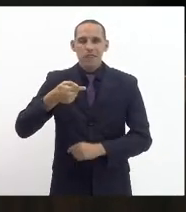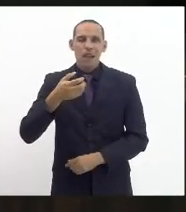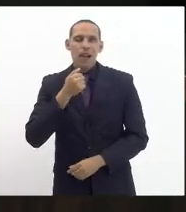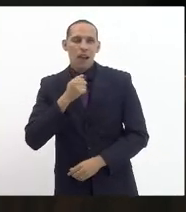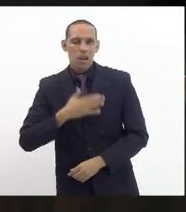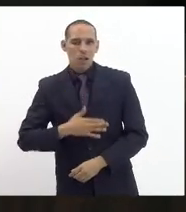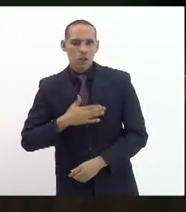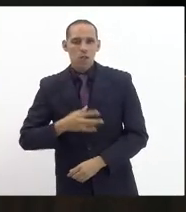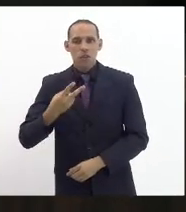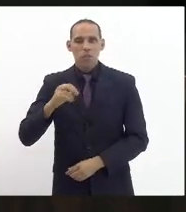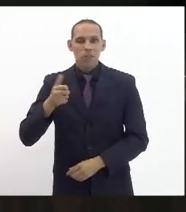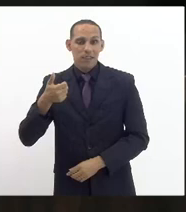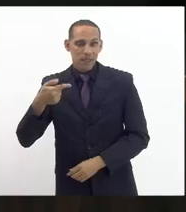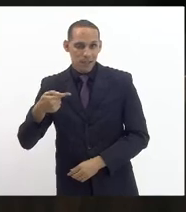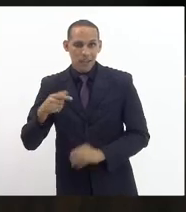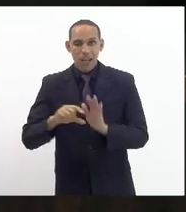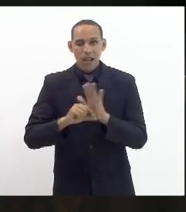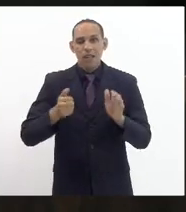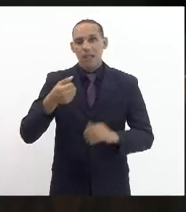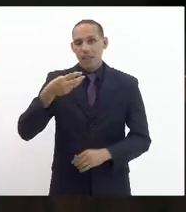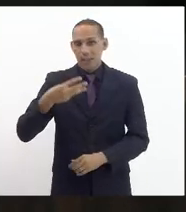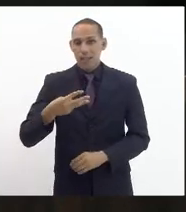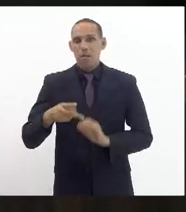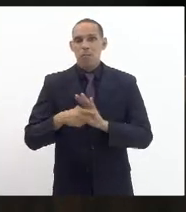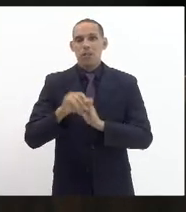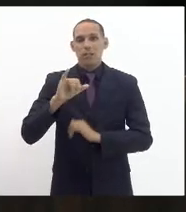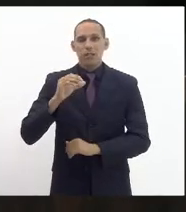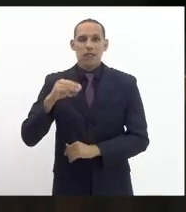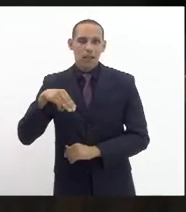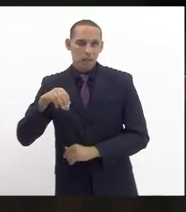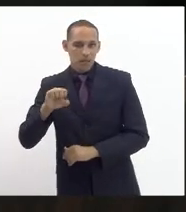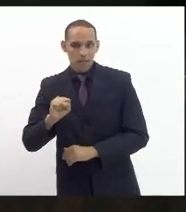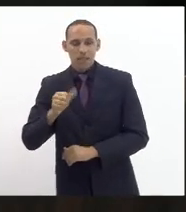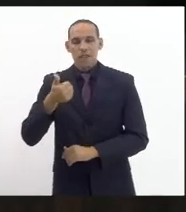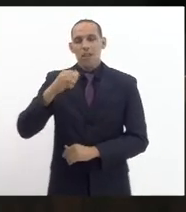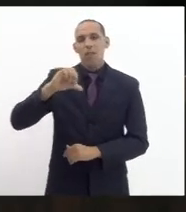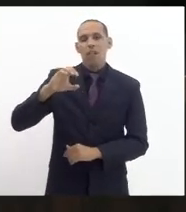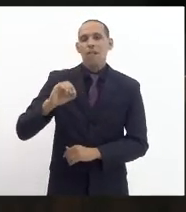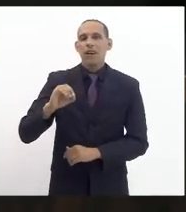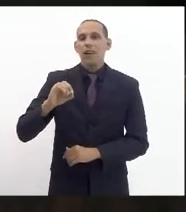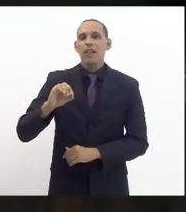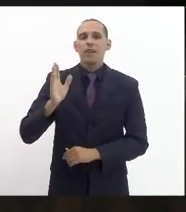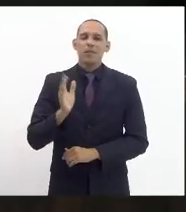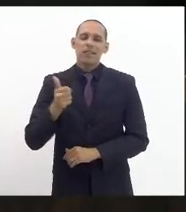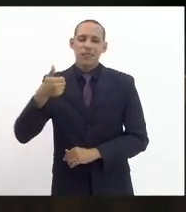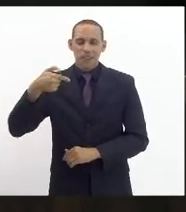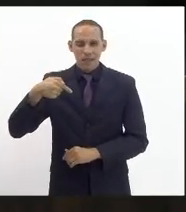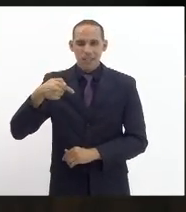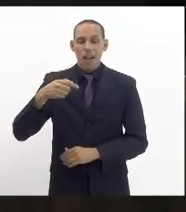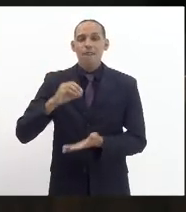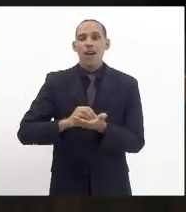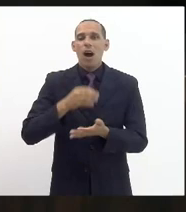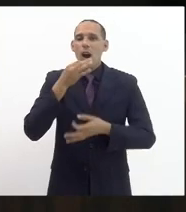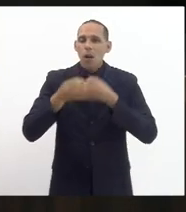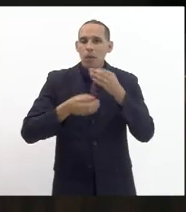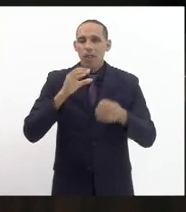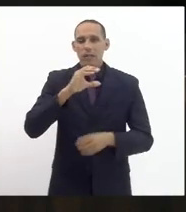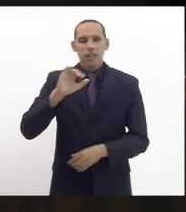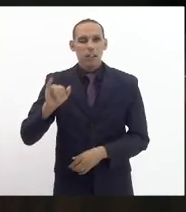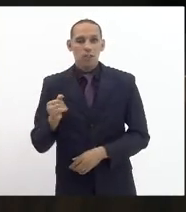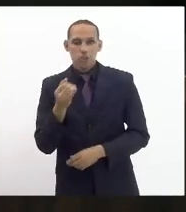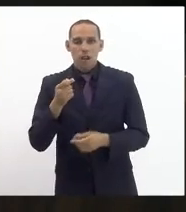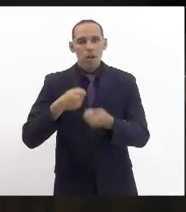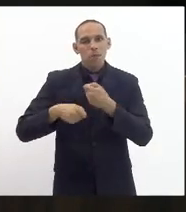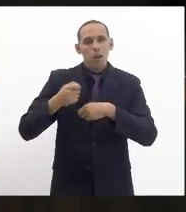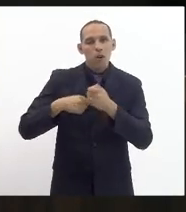2017, na cláusula 13ª do convênio de ICMS 190 de 17. Pendente de pareceres das comissões de Constituição e Justiça, de Economia,